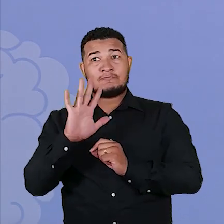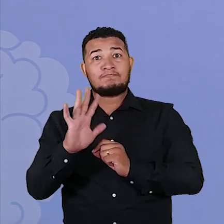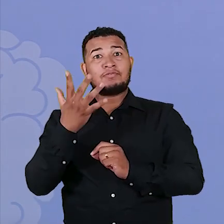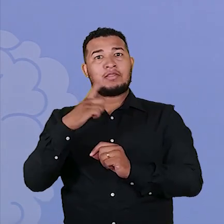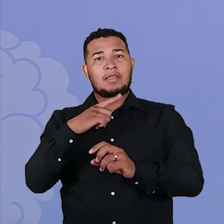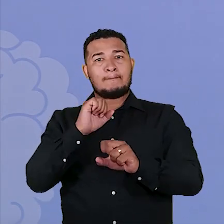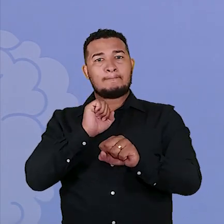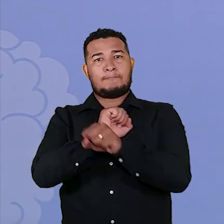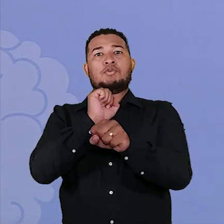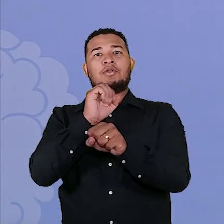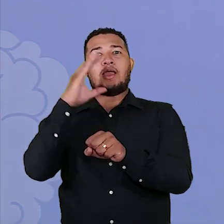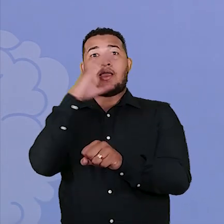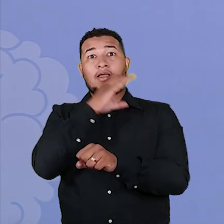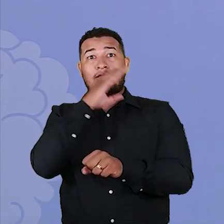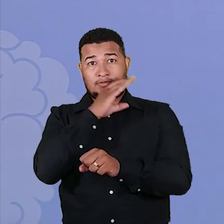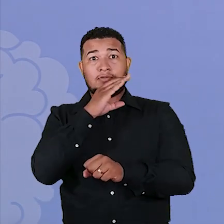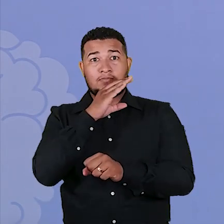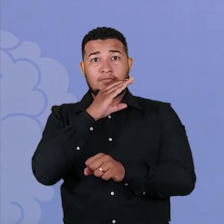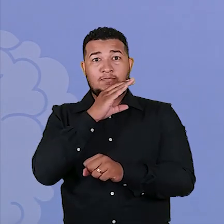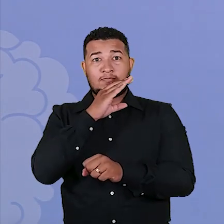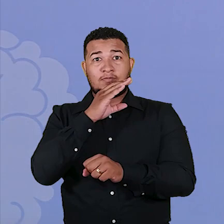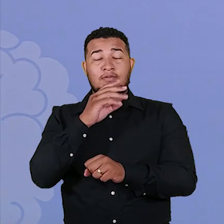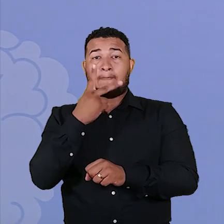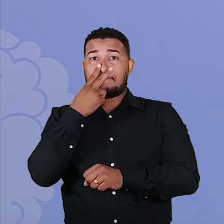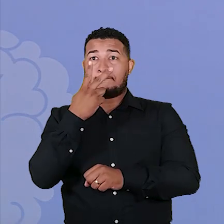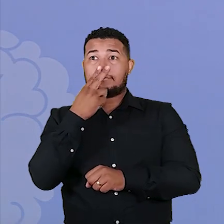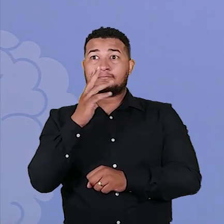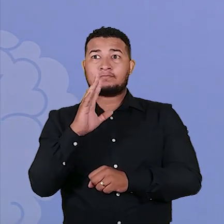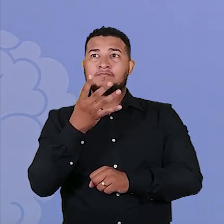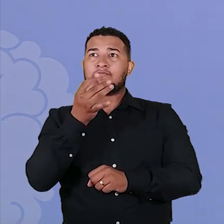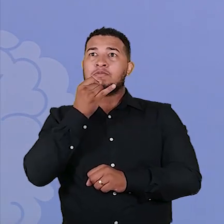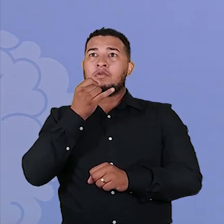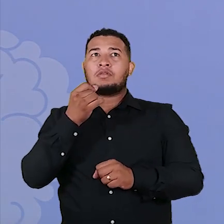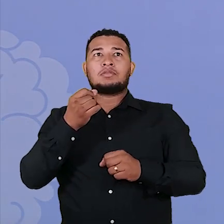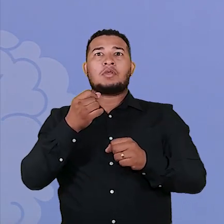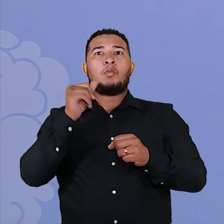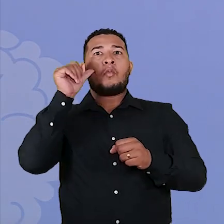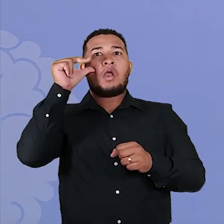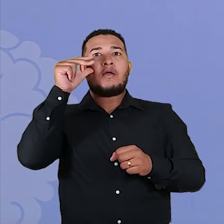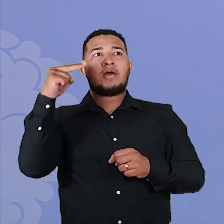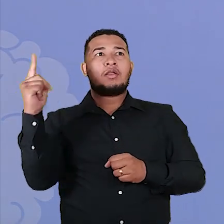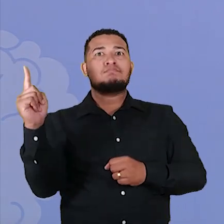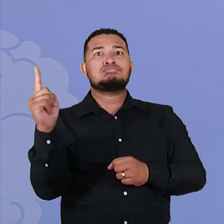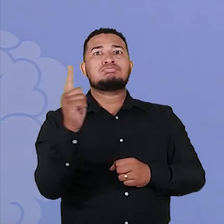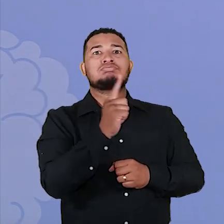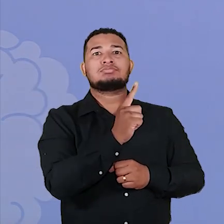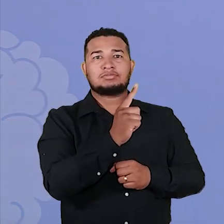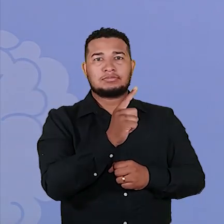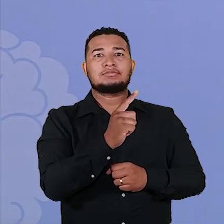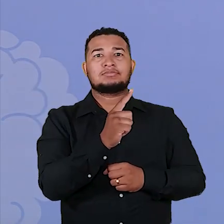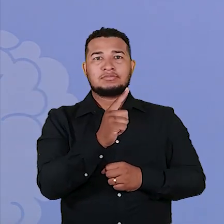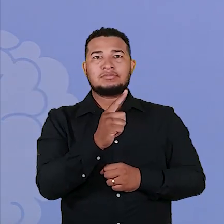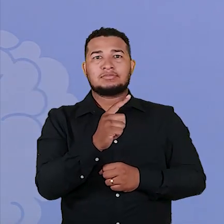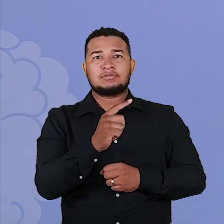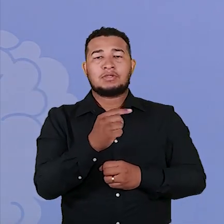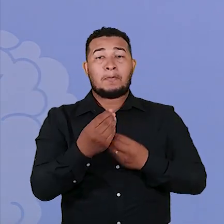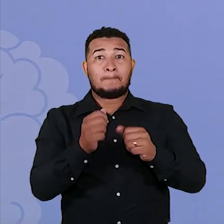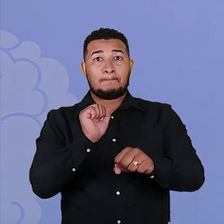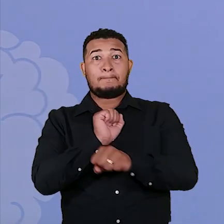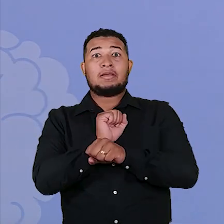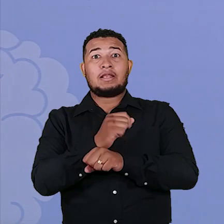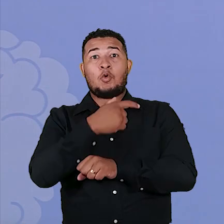então se houver uma parada muito brusca né entrou um cavalo na frente do